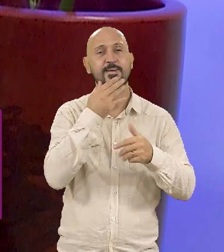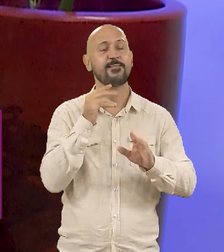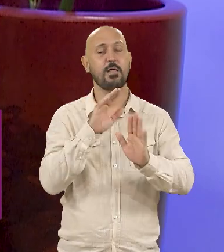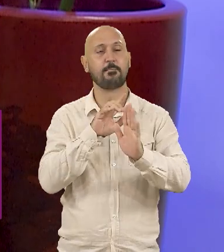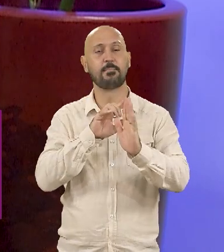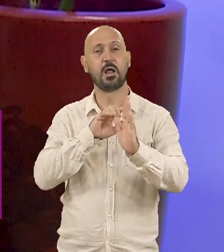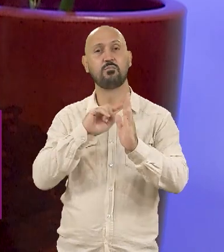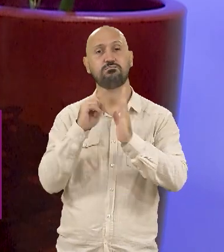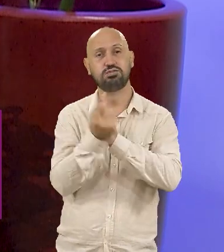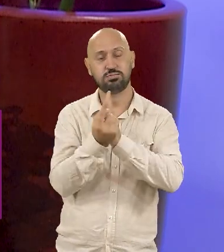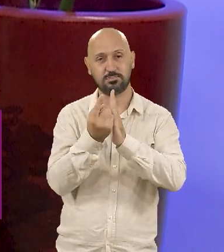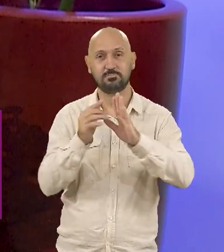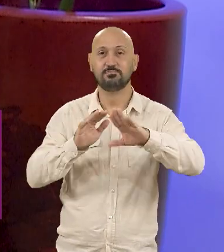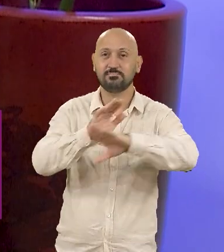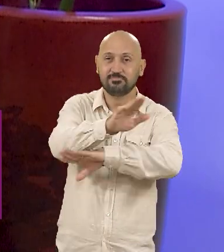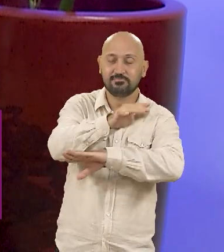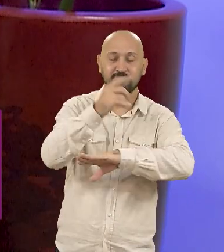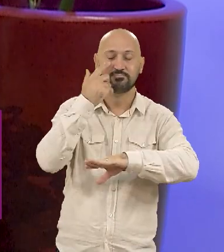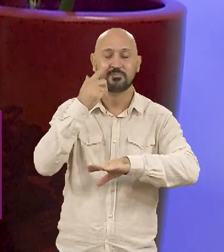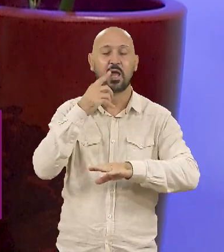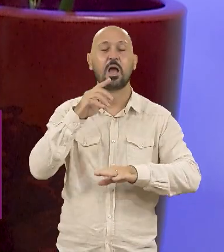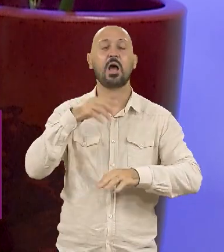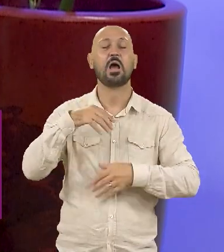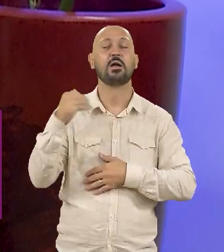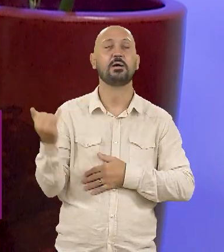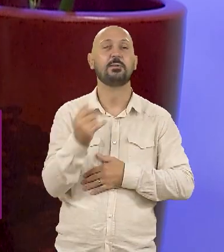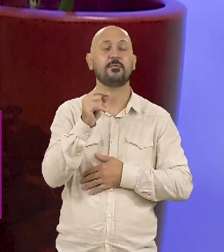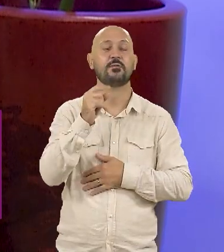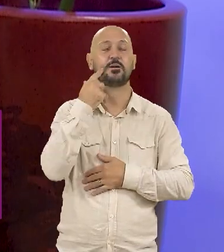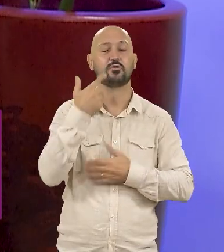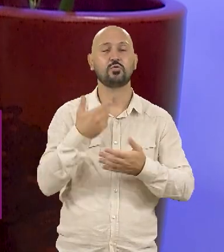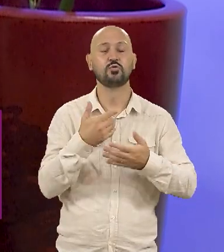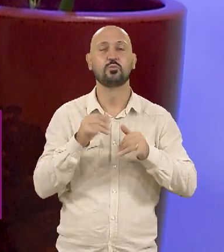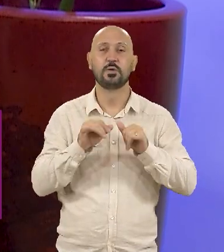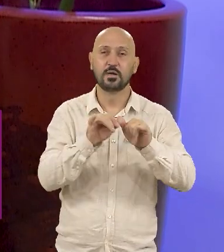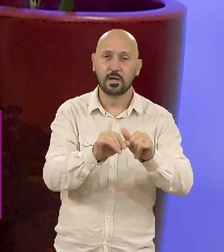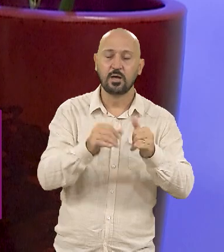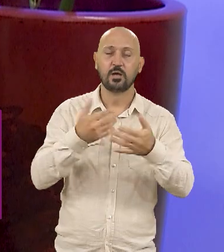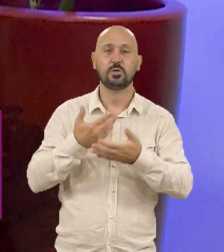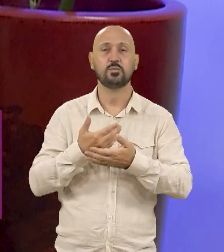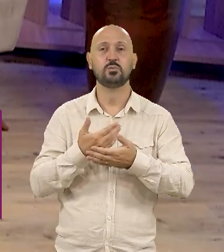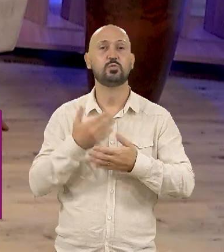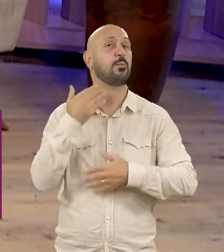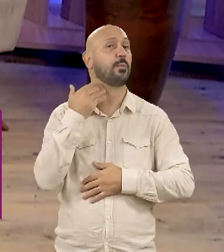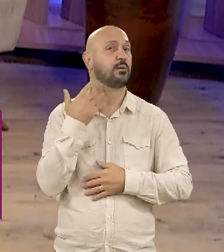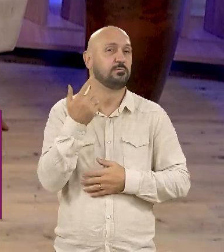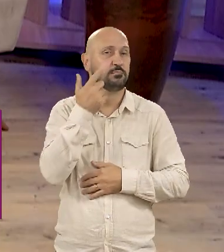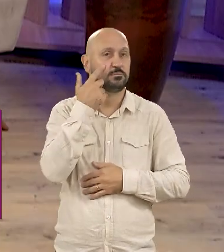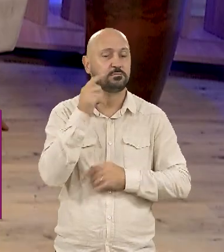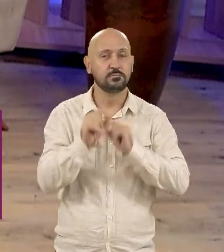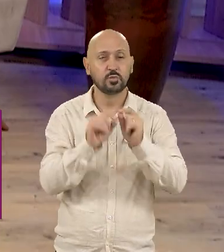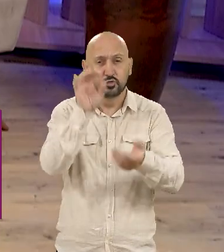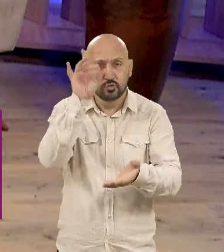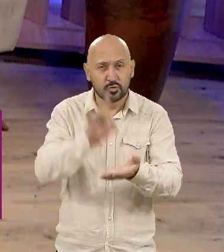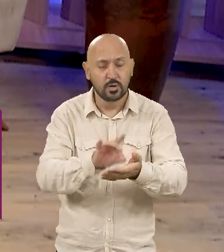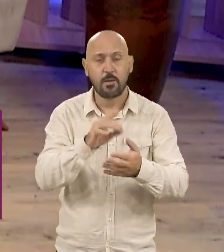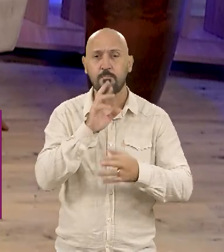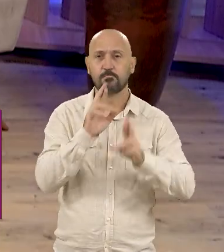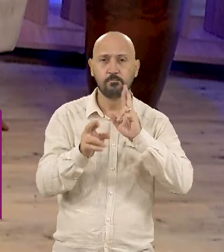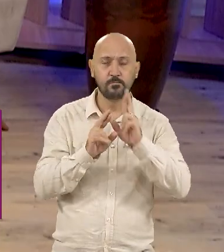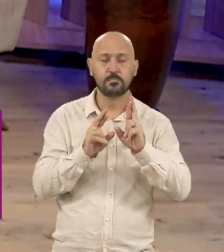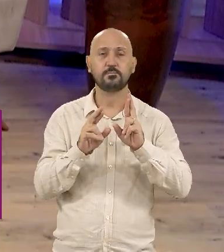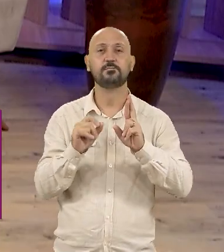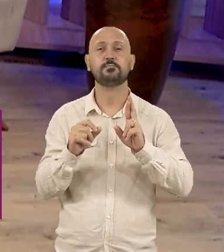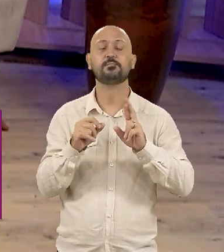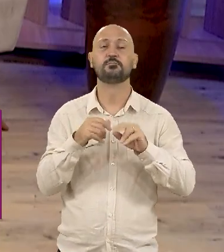furar fila em fila preferencial nos supermercados e nos bancos. Enfim, a gente tem observado que realmente o